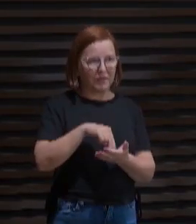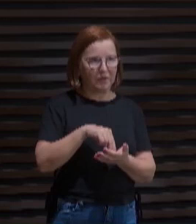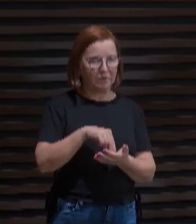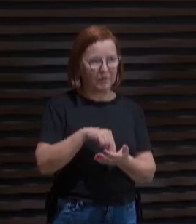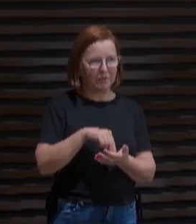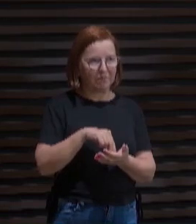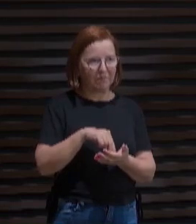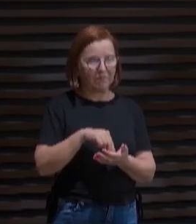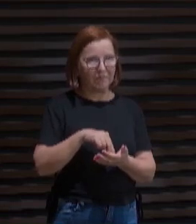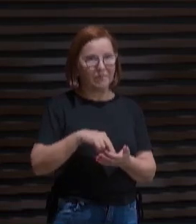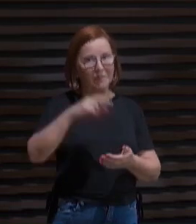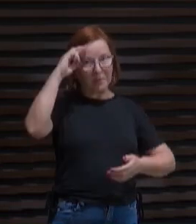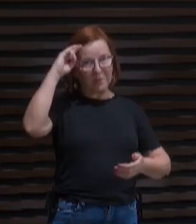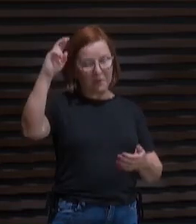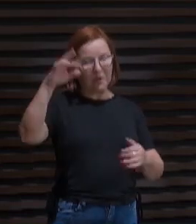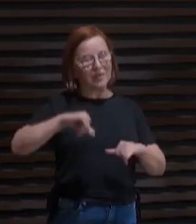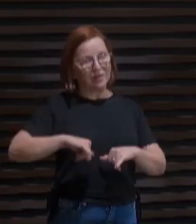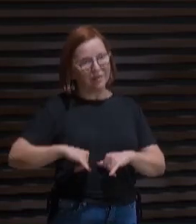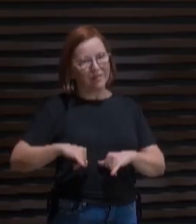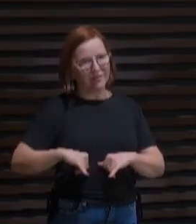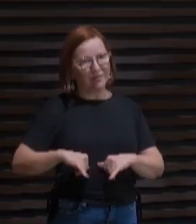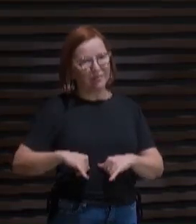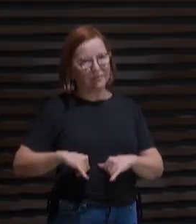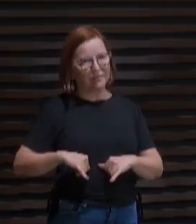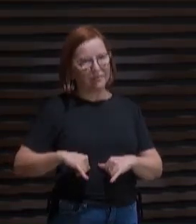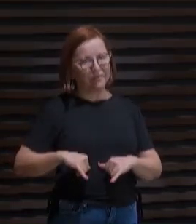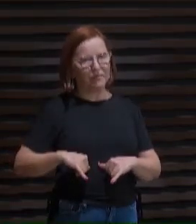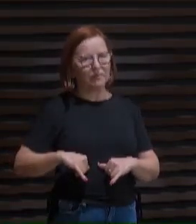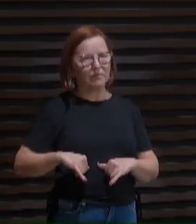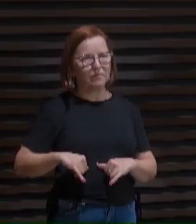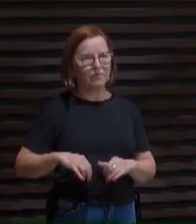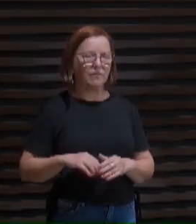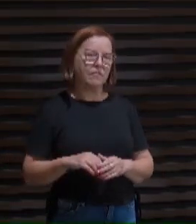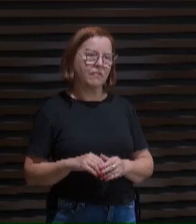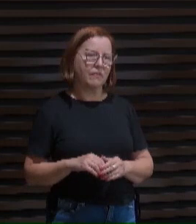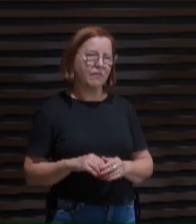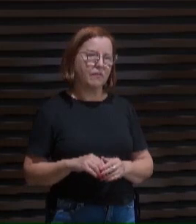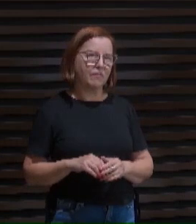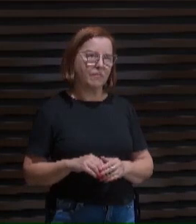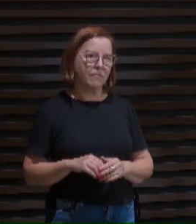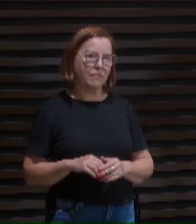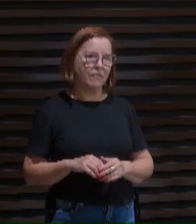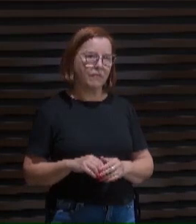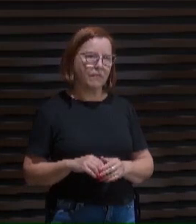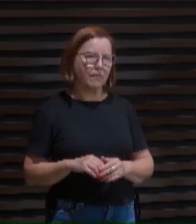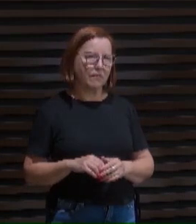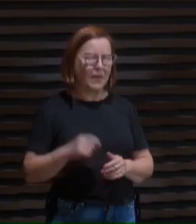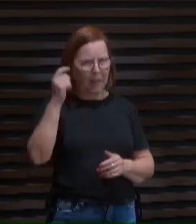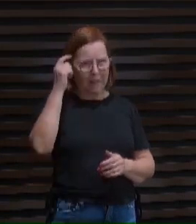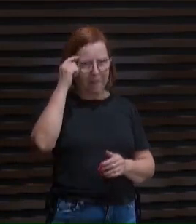para aquele que sofreu. Qual é o sofrimento que você está passando ou